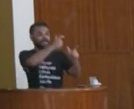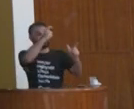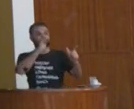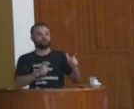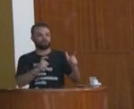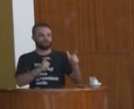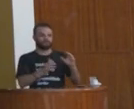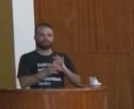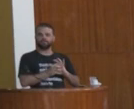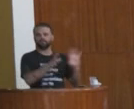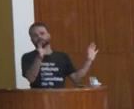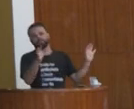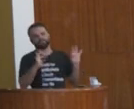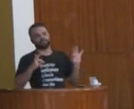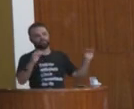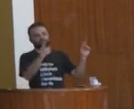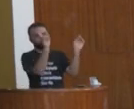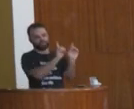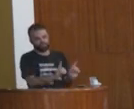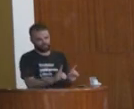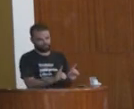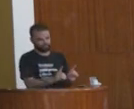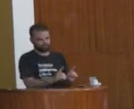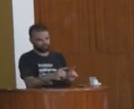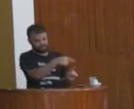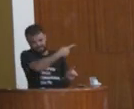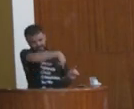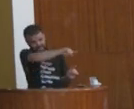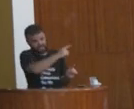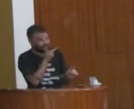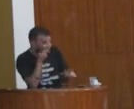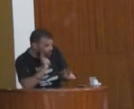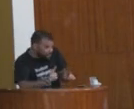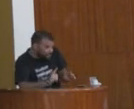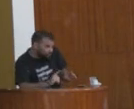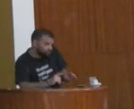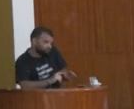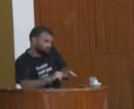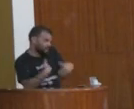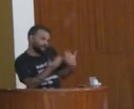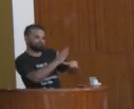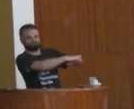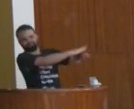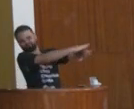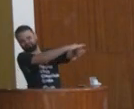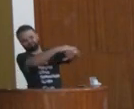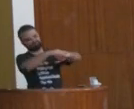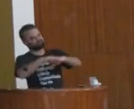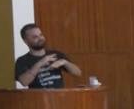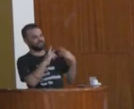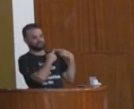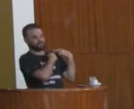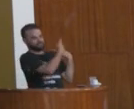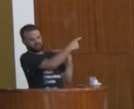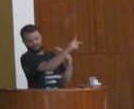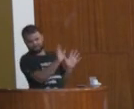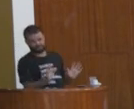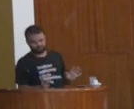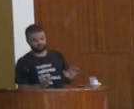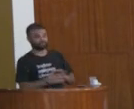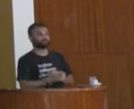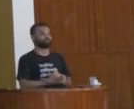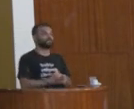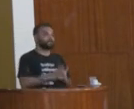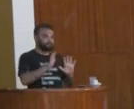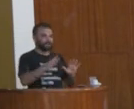com deficiência. E o que elas vão conseguir depende do que cada um vai conseguir. Mas nós precisamos fazer a